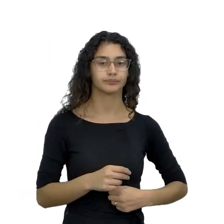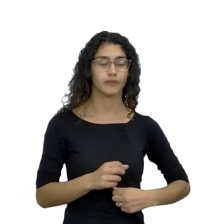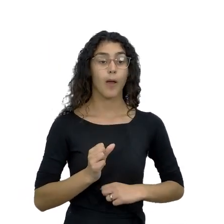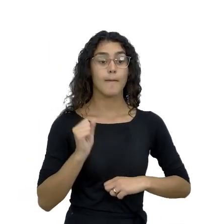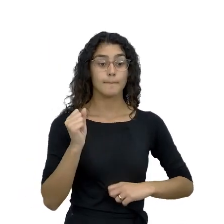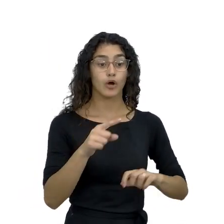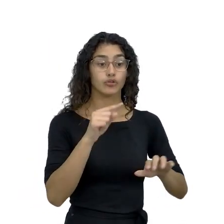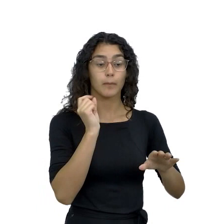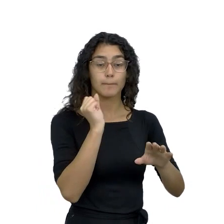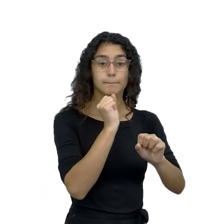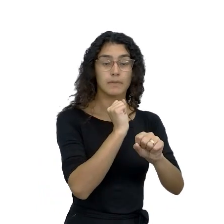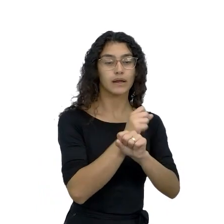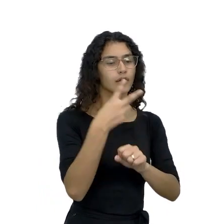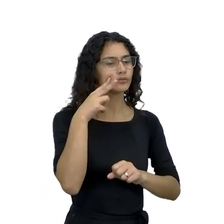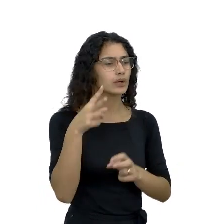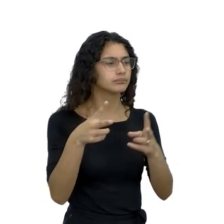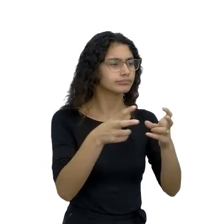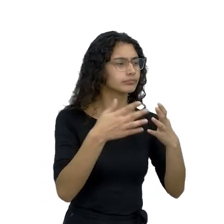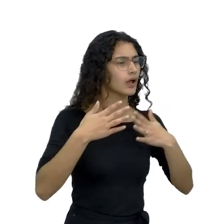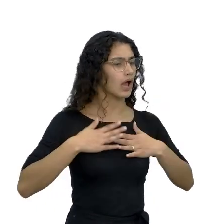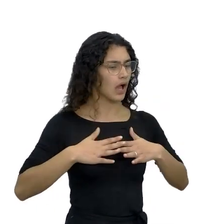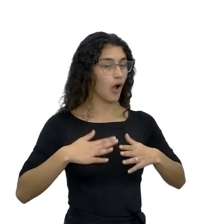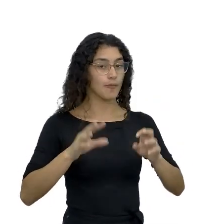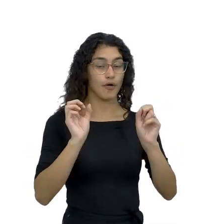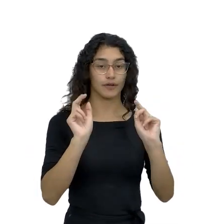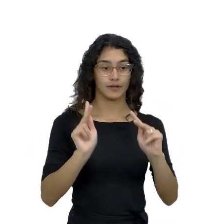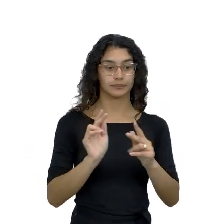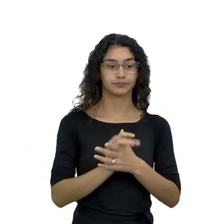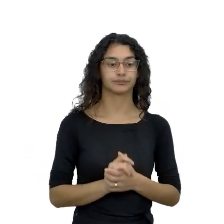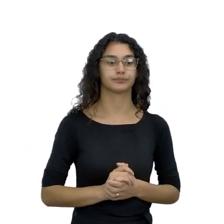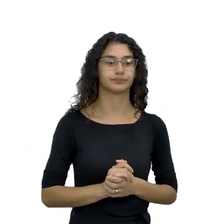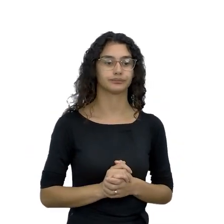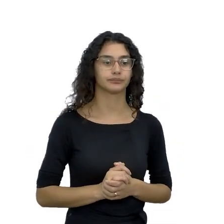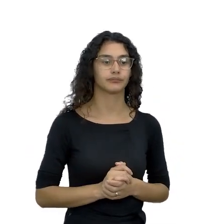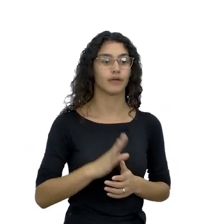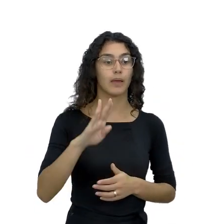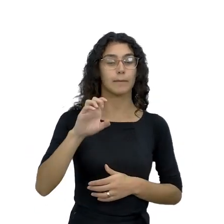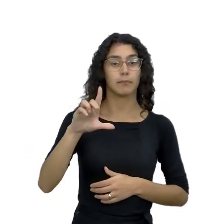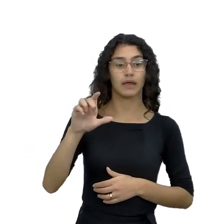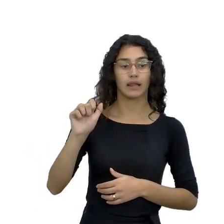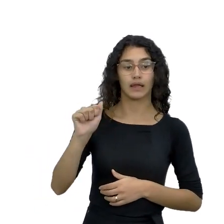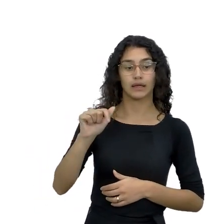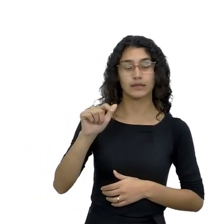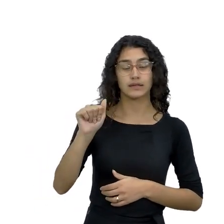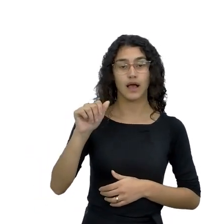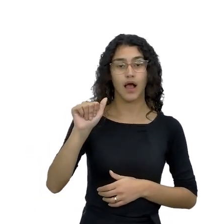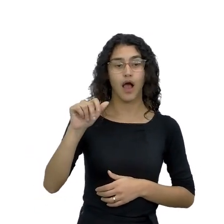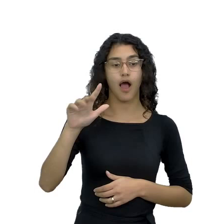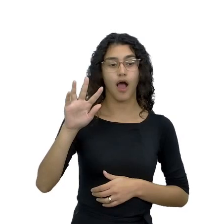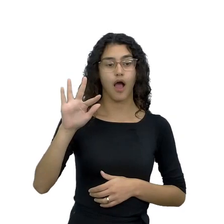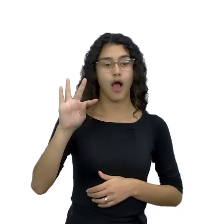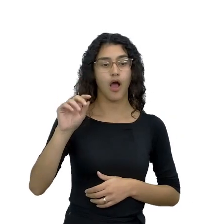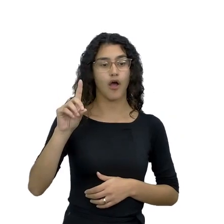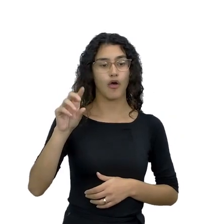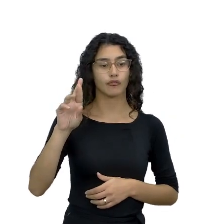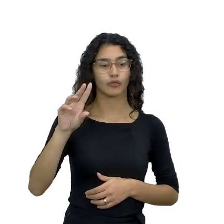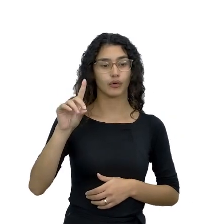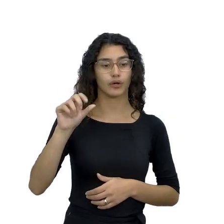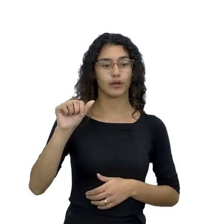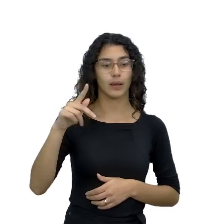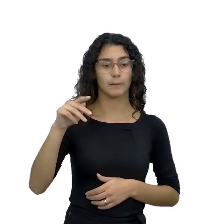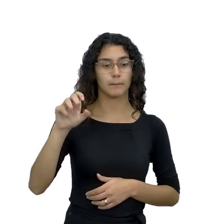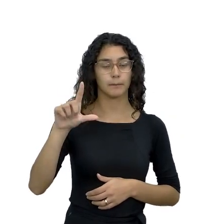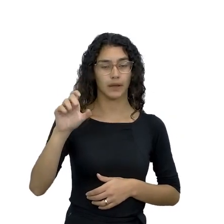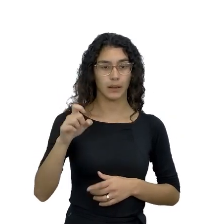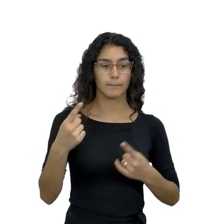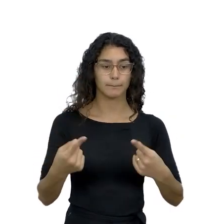parar, olhar com calma. Beleza, a flor da pele. O passo 1 da nossa